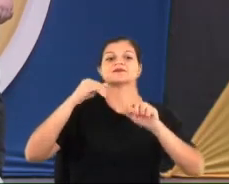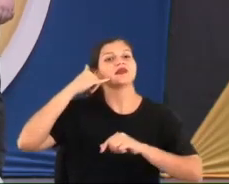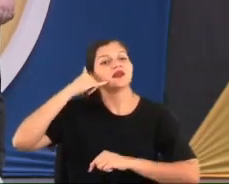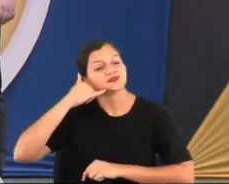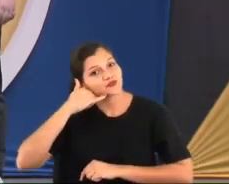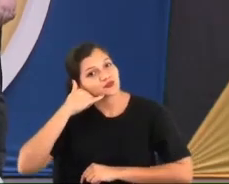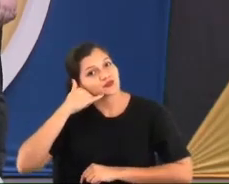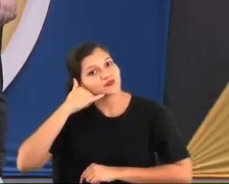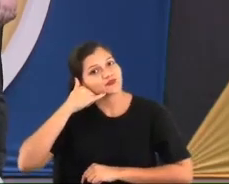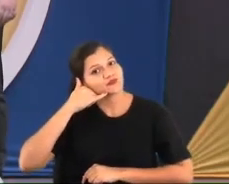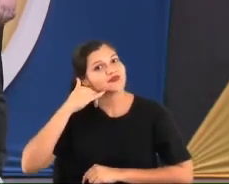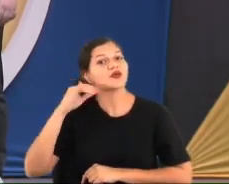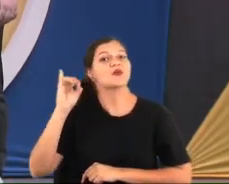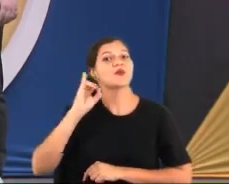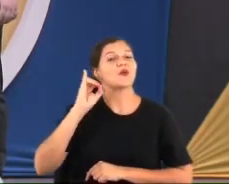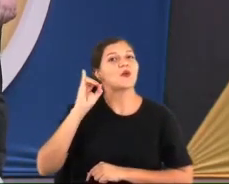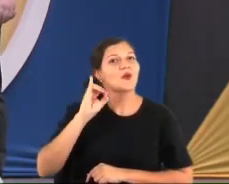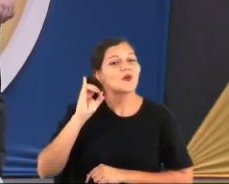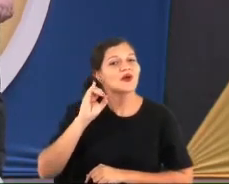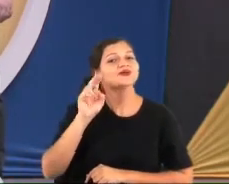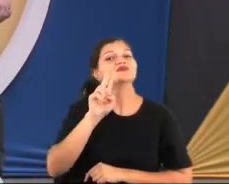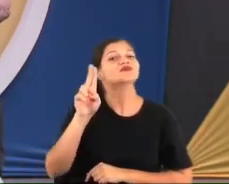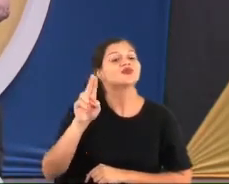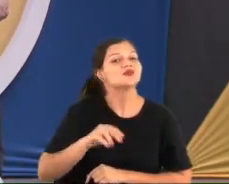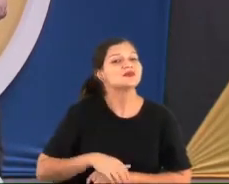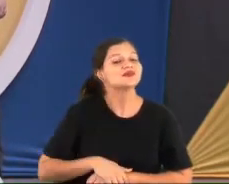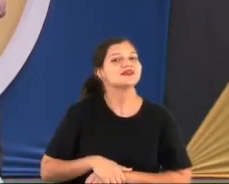Alô? Opa, com quem eu falo?